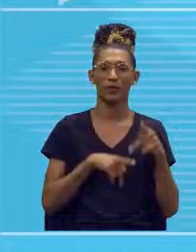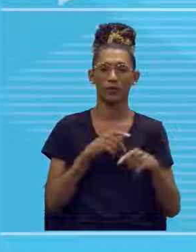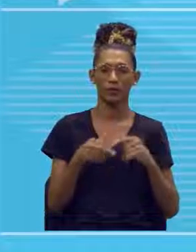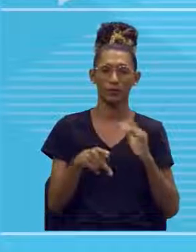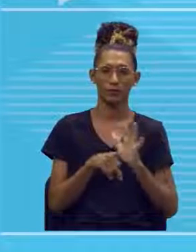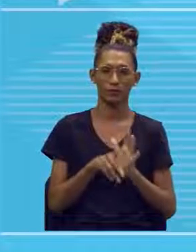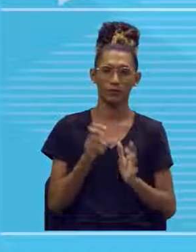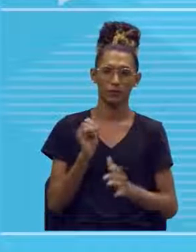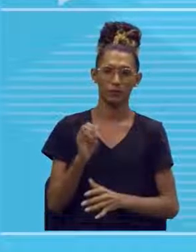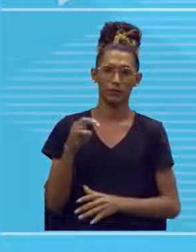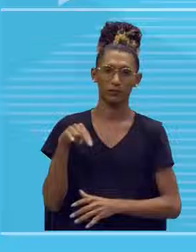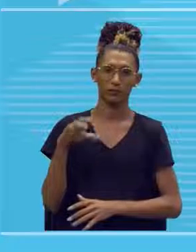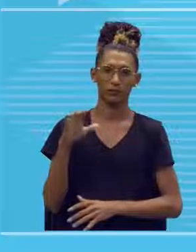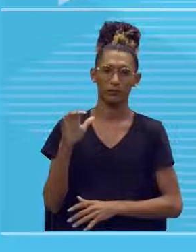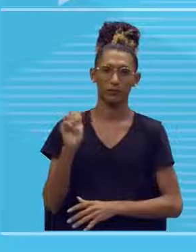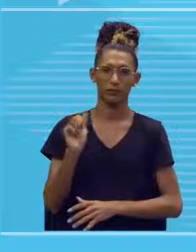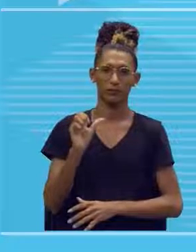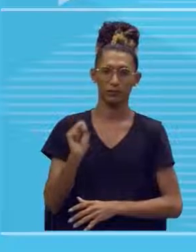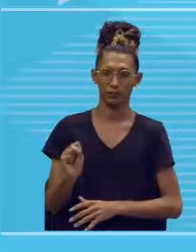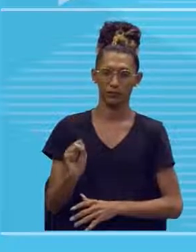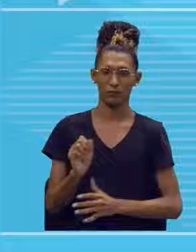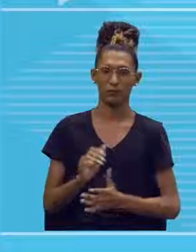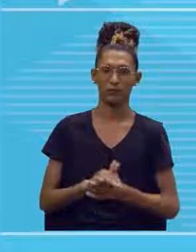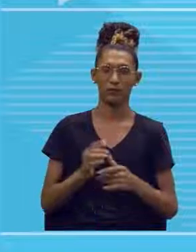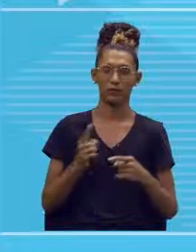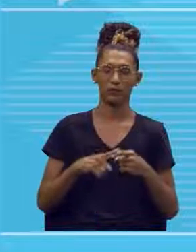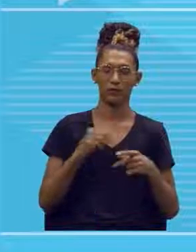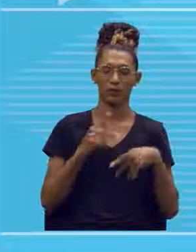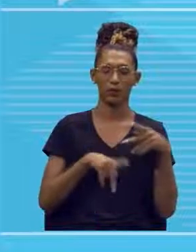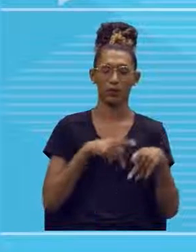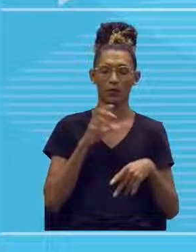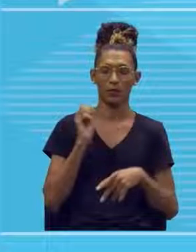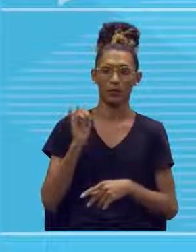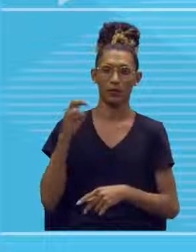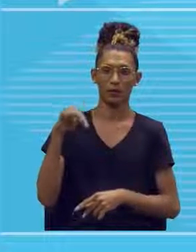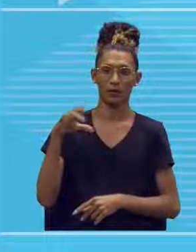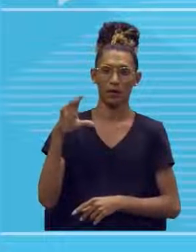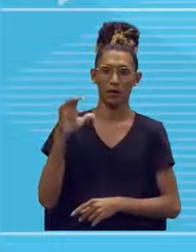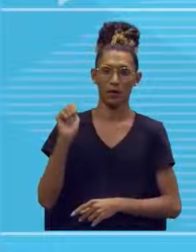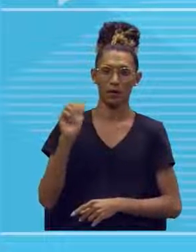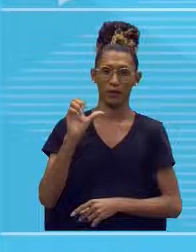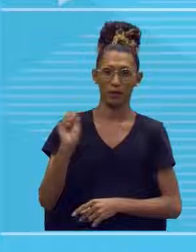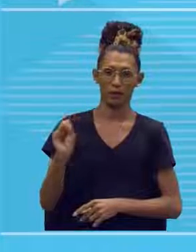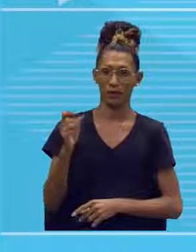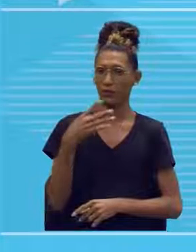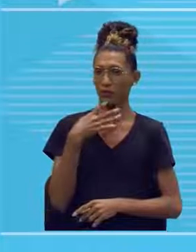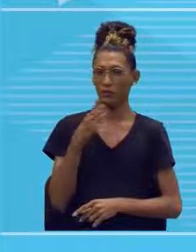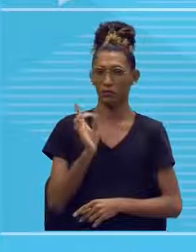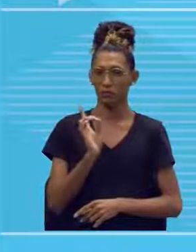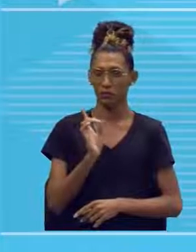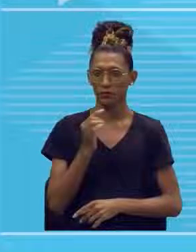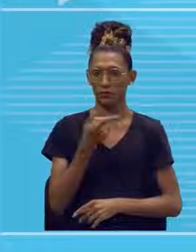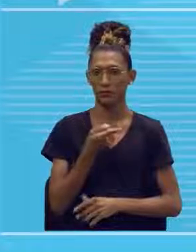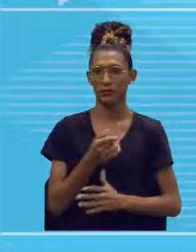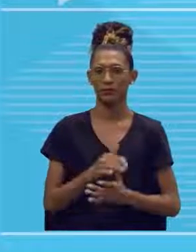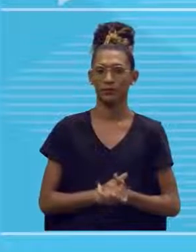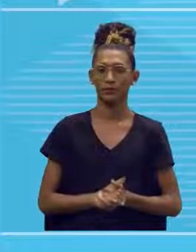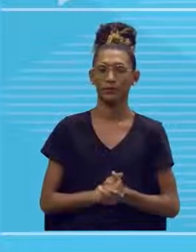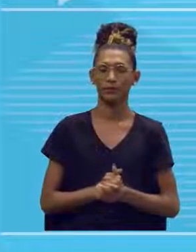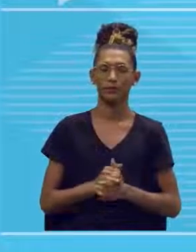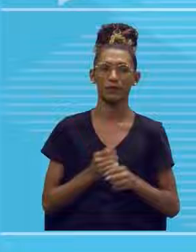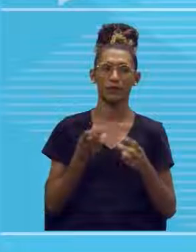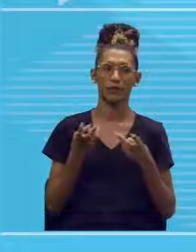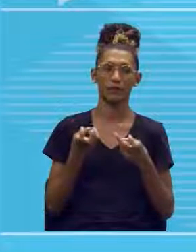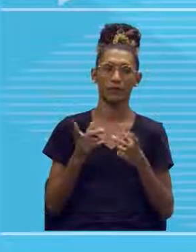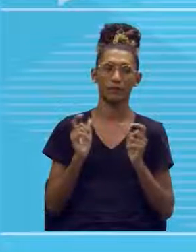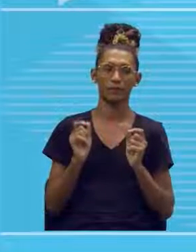Incas o INCA ele não conhecia nem isso aqui sabia nem que esse nome dessa constelação de escorpião poderia existir um dia que é que eles